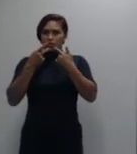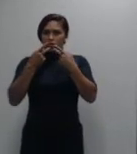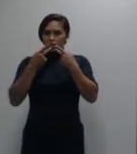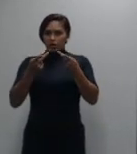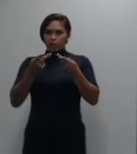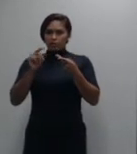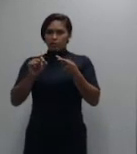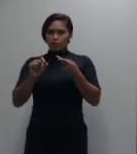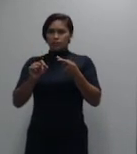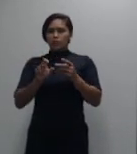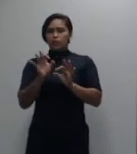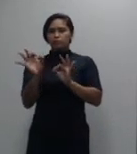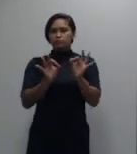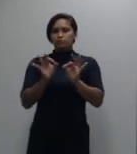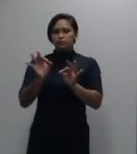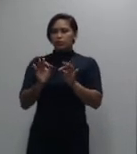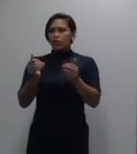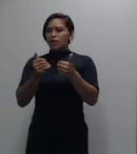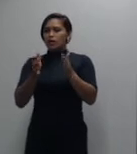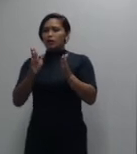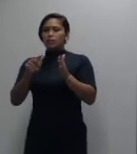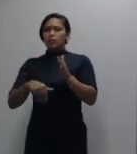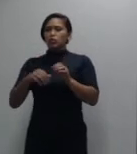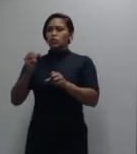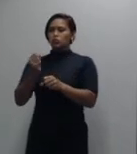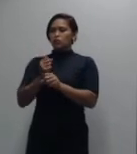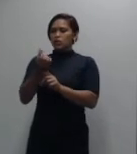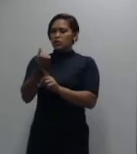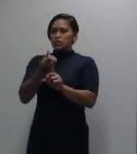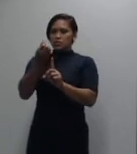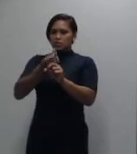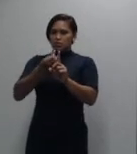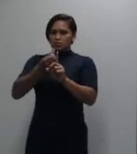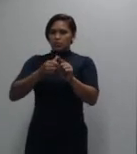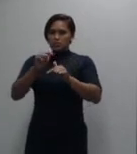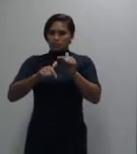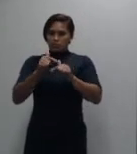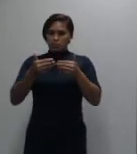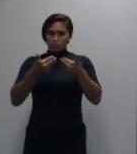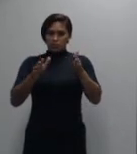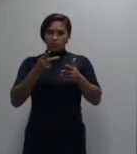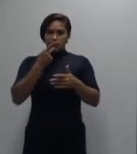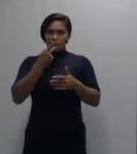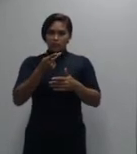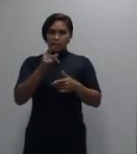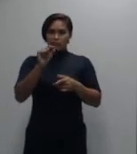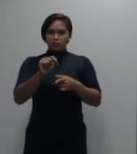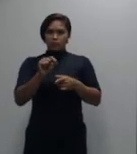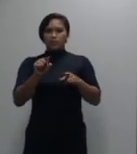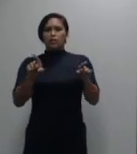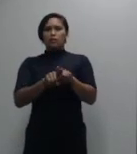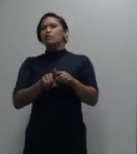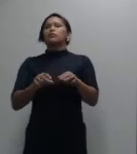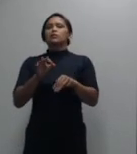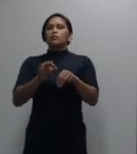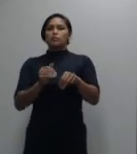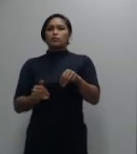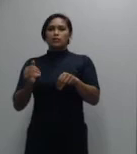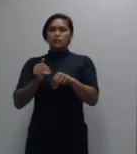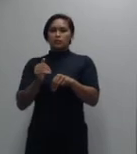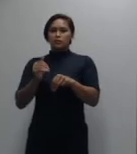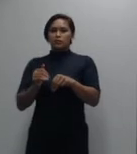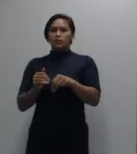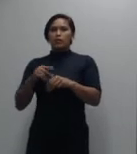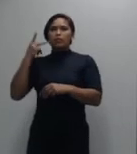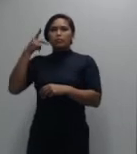por ocasião da abertura do semestre porém preferiram palavras ainda é santíssima senhora ministra a senhora